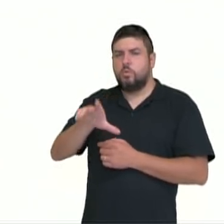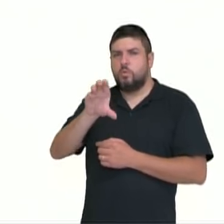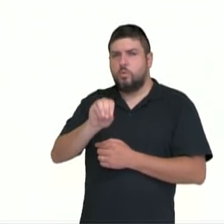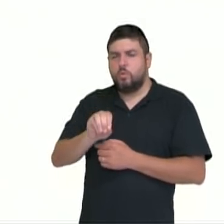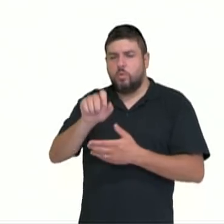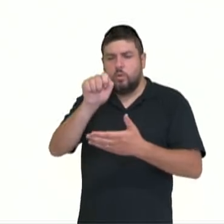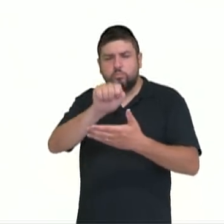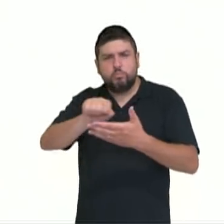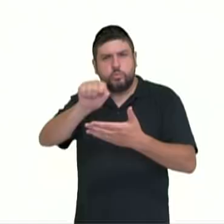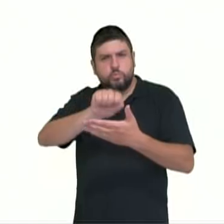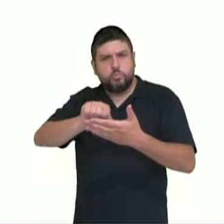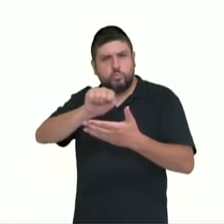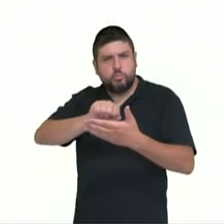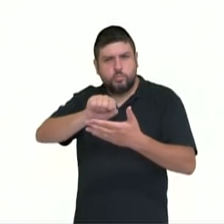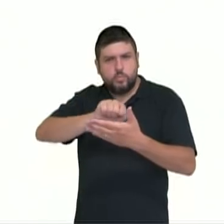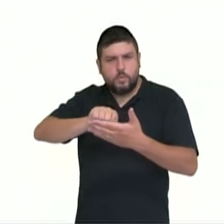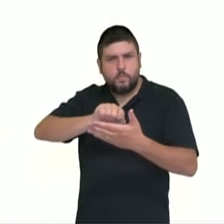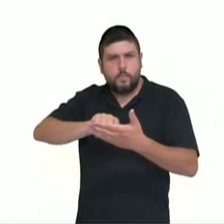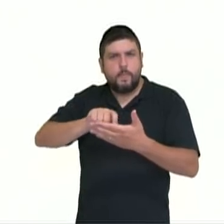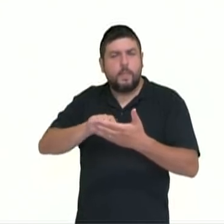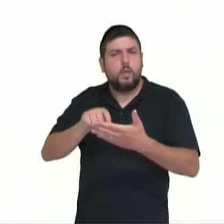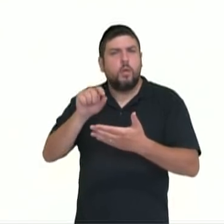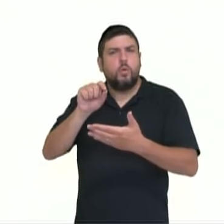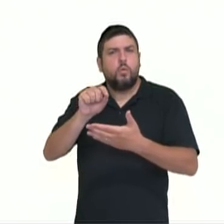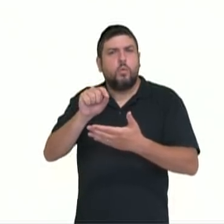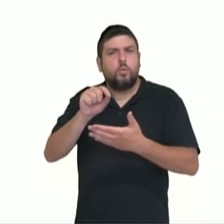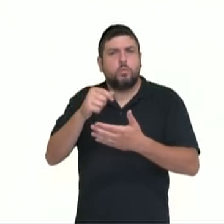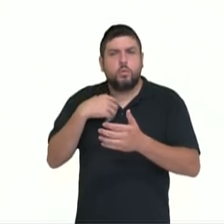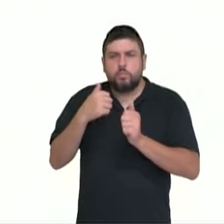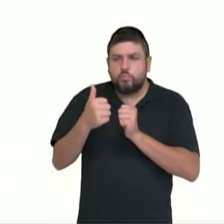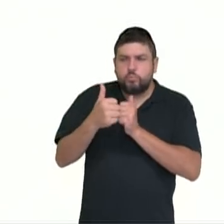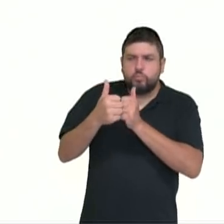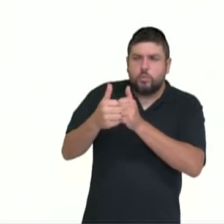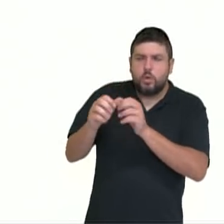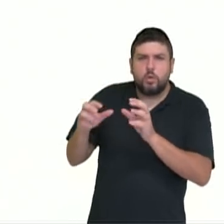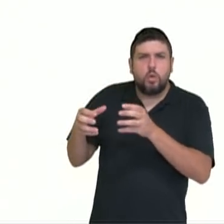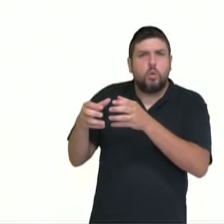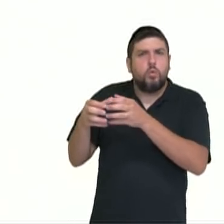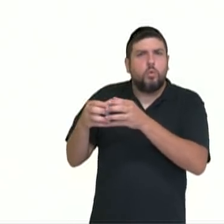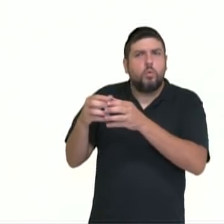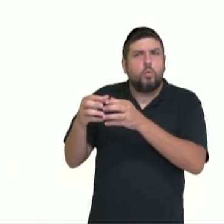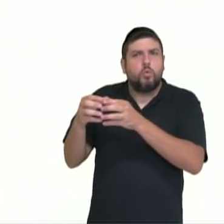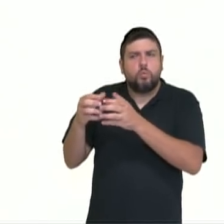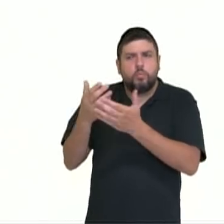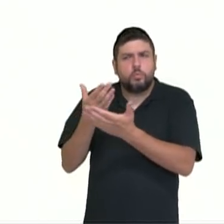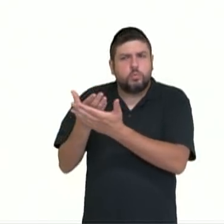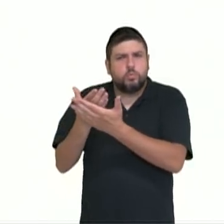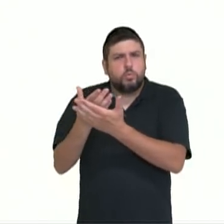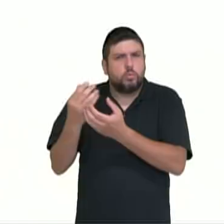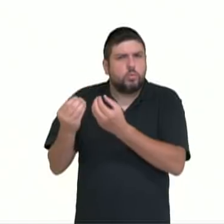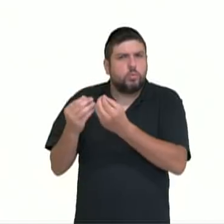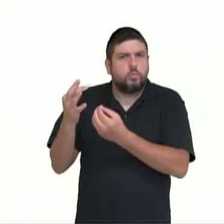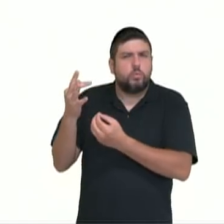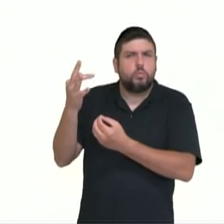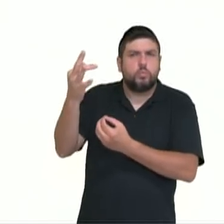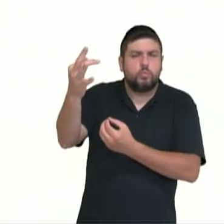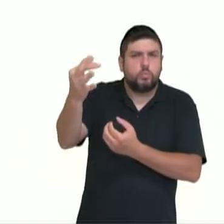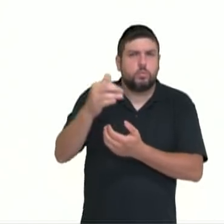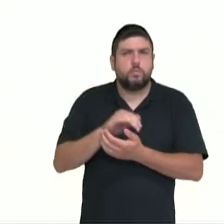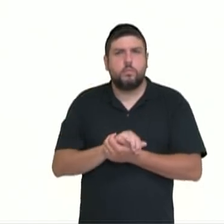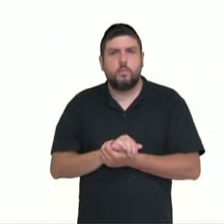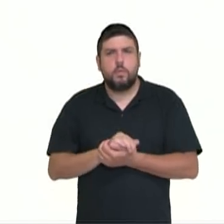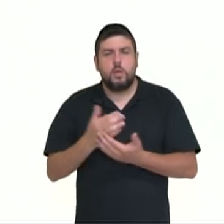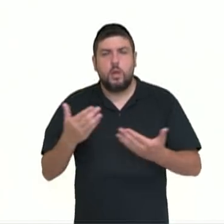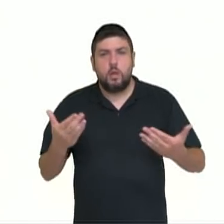que acompanhava os futuristas. Ele questionava, já que o mundo moderno